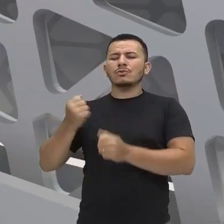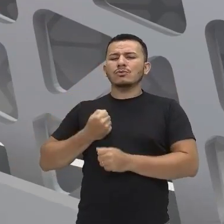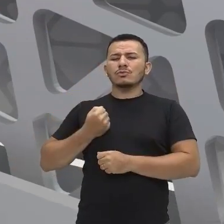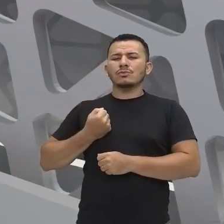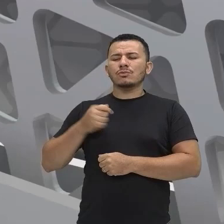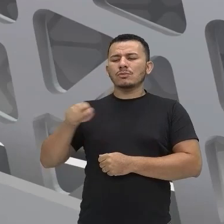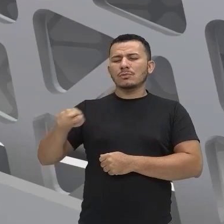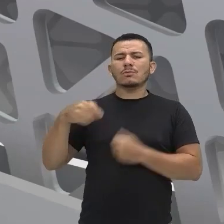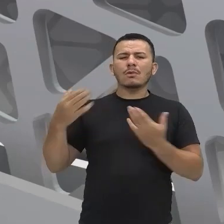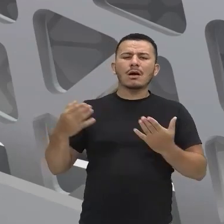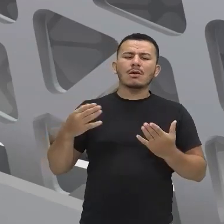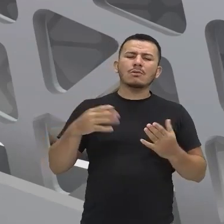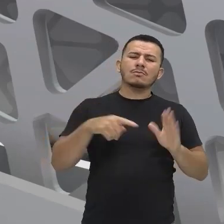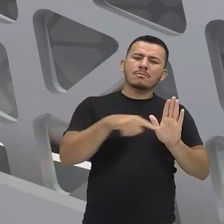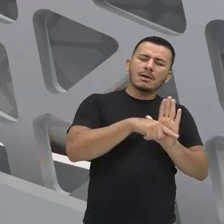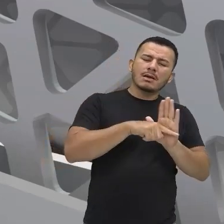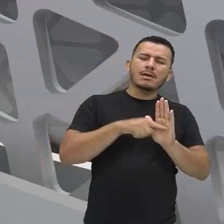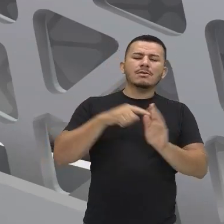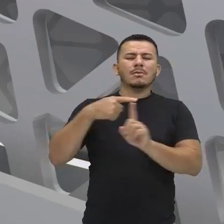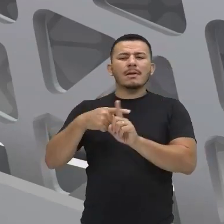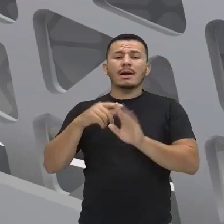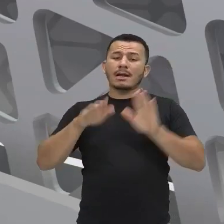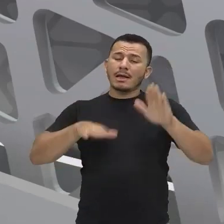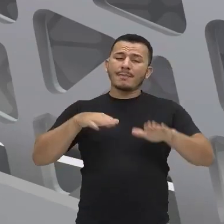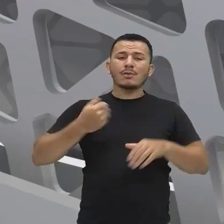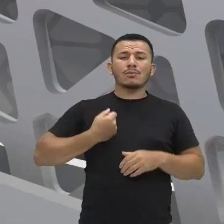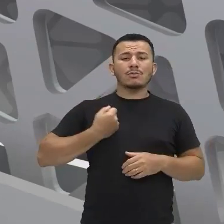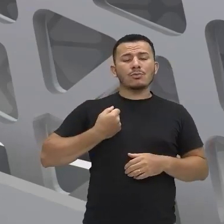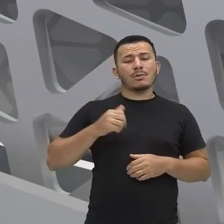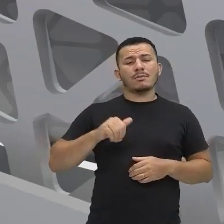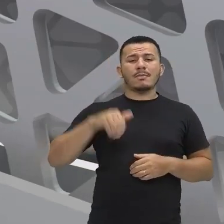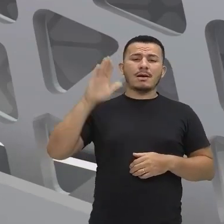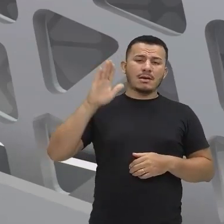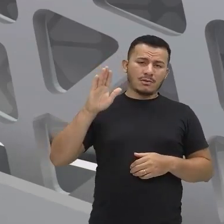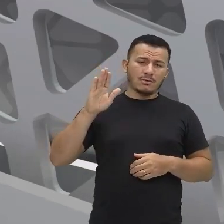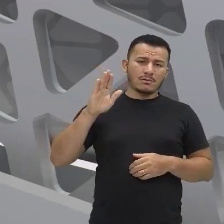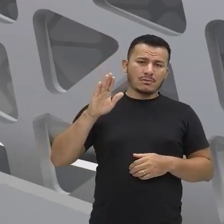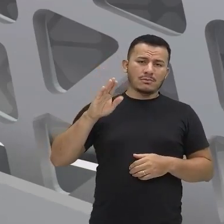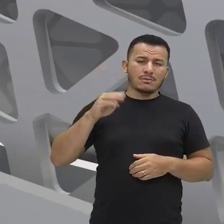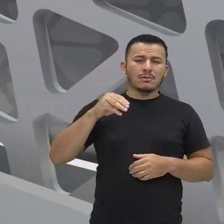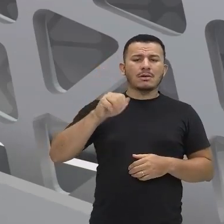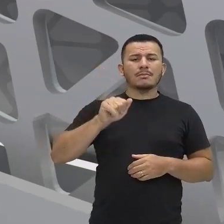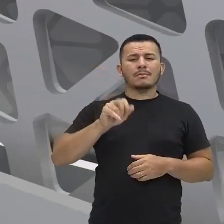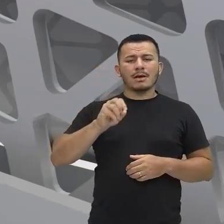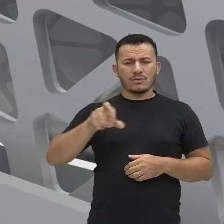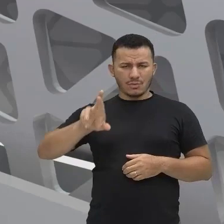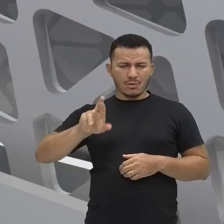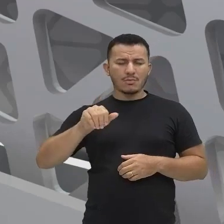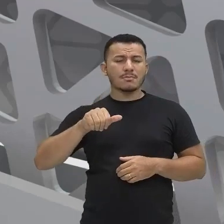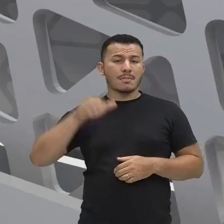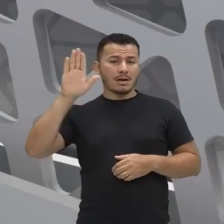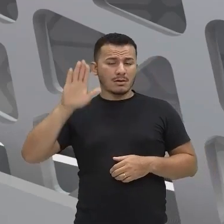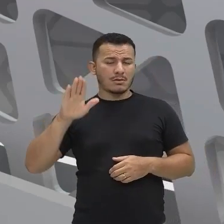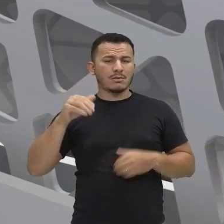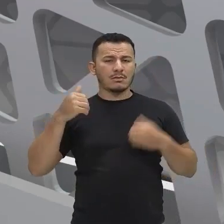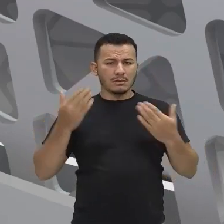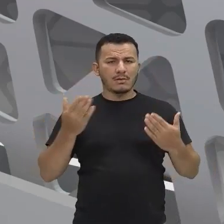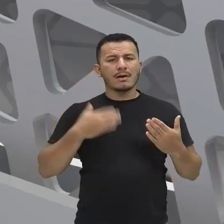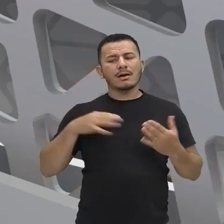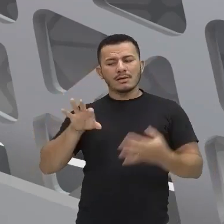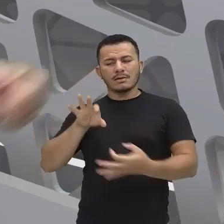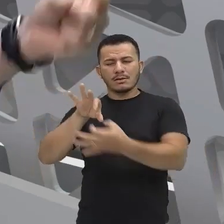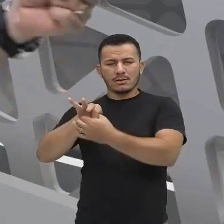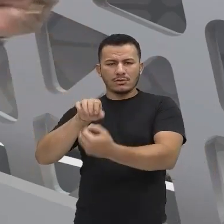Sempre o sinal que vai ficar é o do maior em módulo, certo? Aí é o sinal que vai